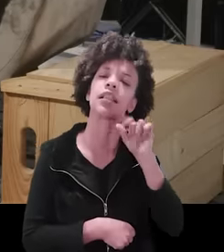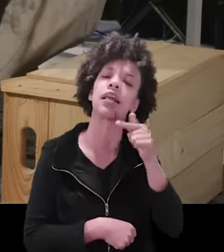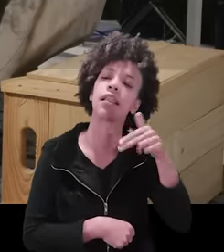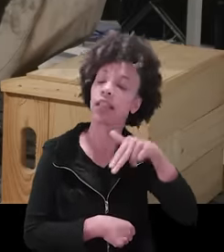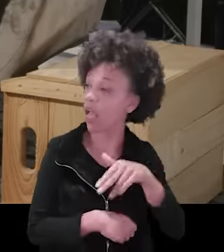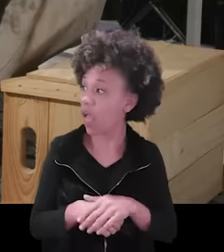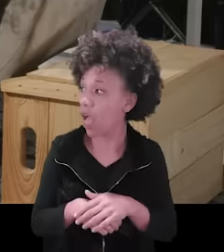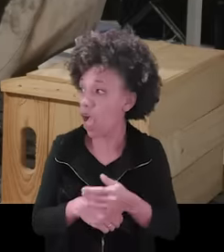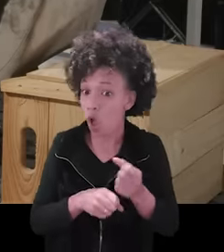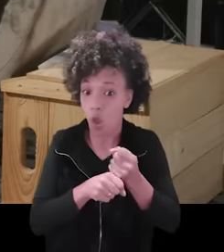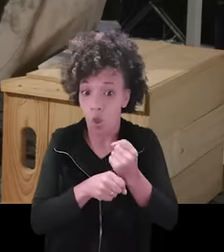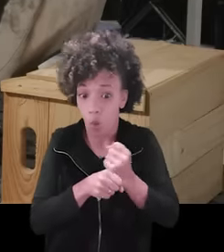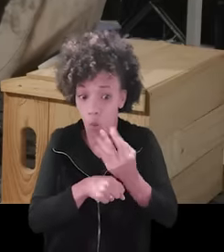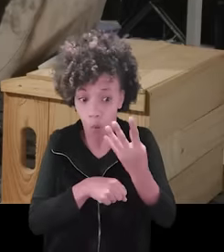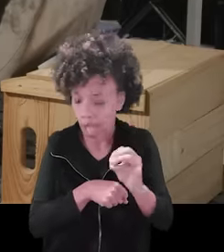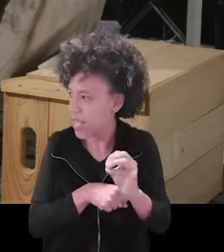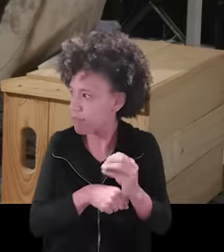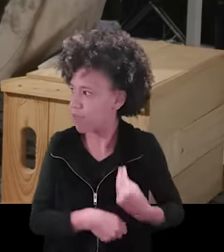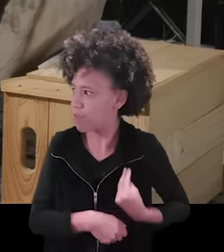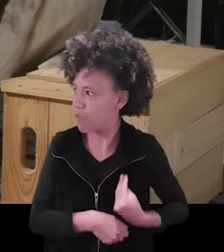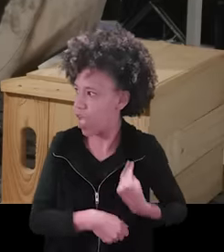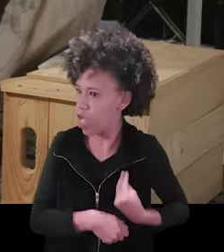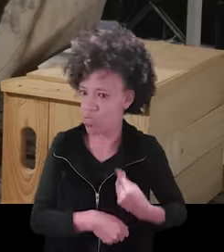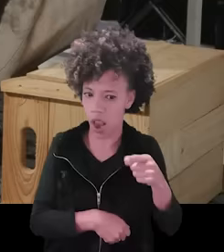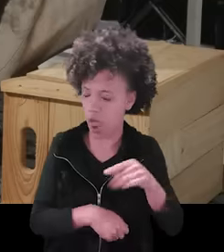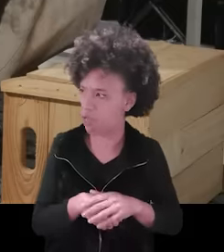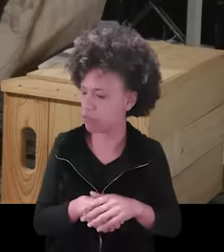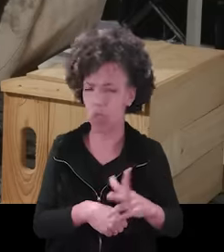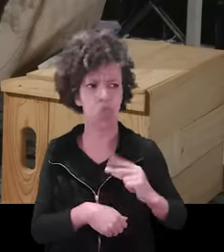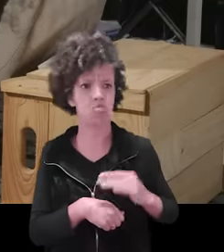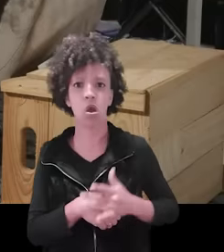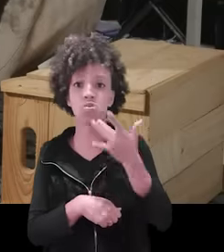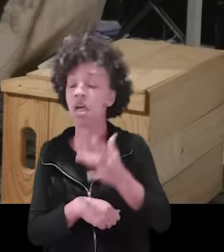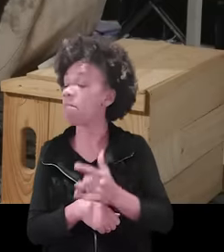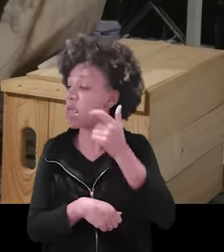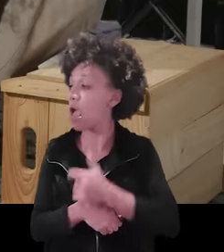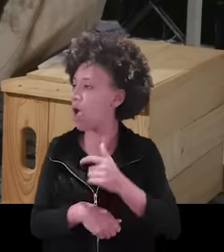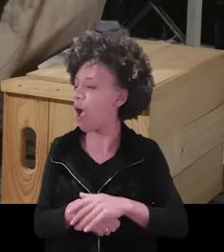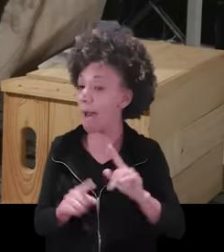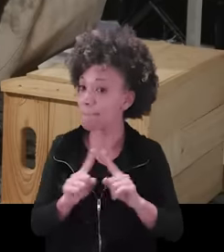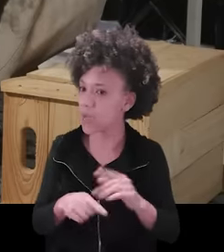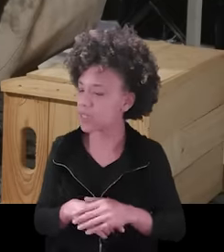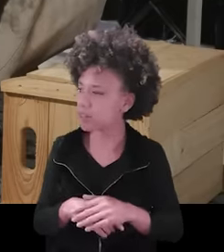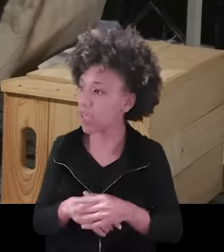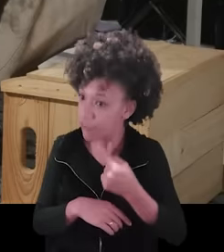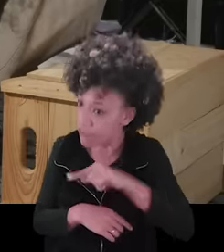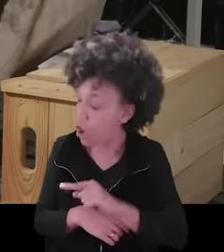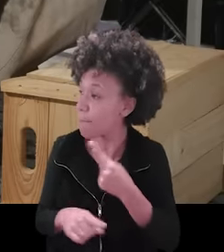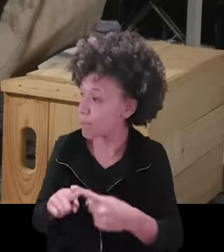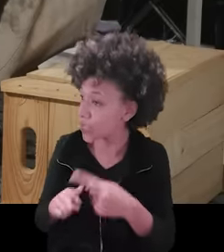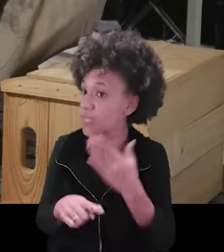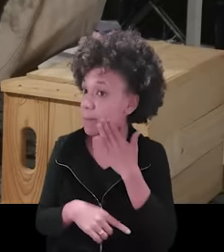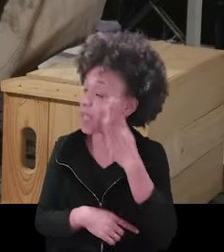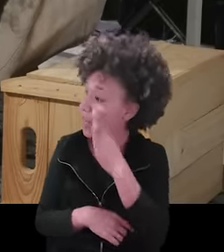é uma galera e Margarete tá 40 anos em Amsterdã ali assim é uma galera que ele sabia quem era eu mas foi lá pela é